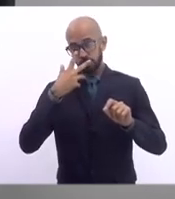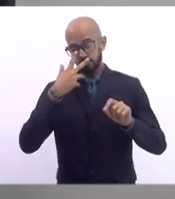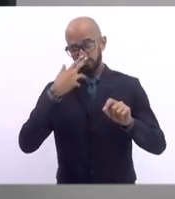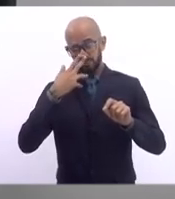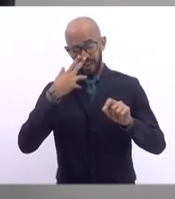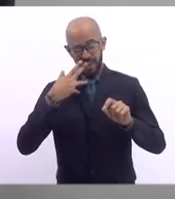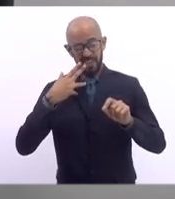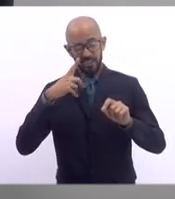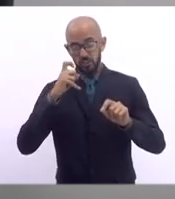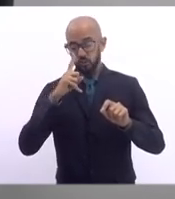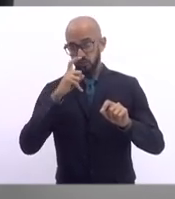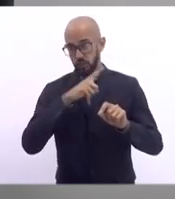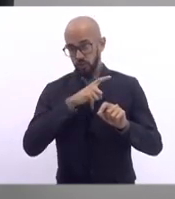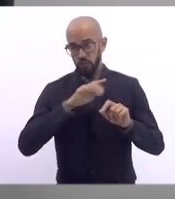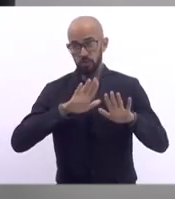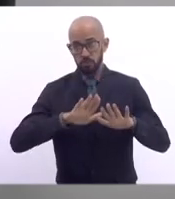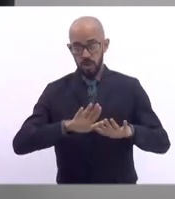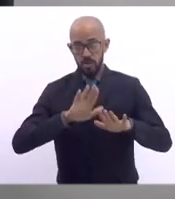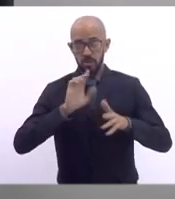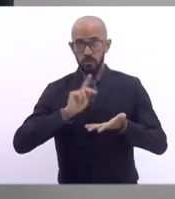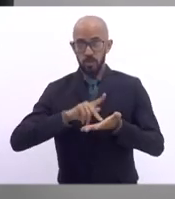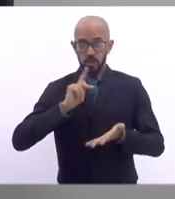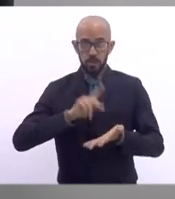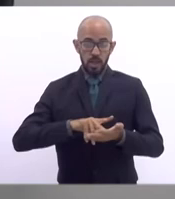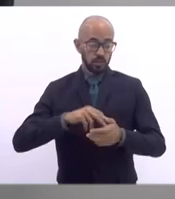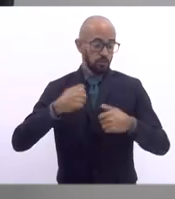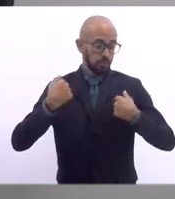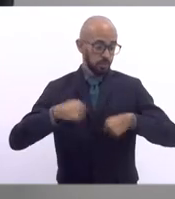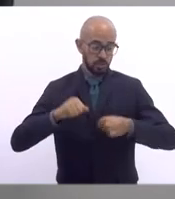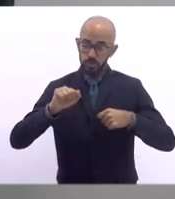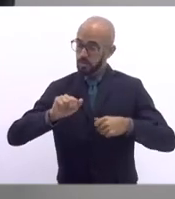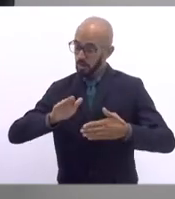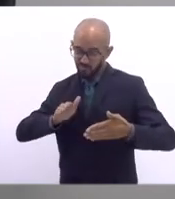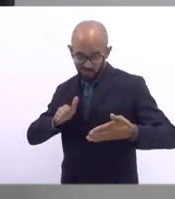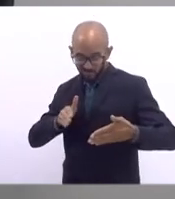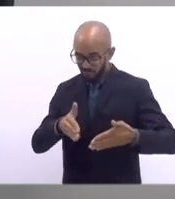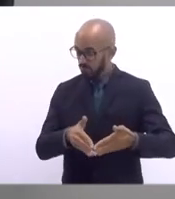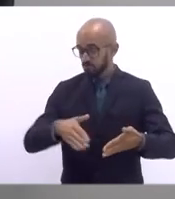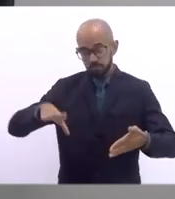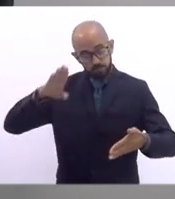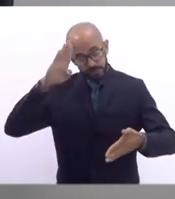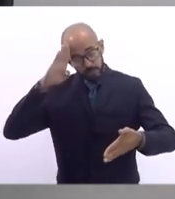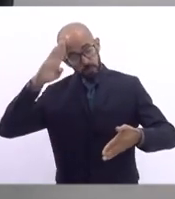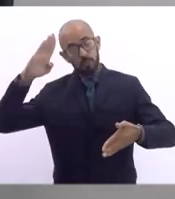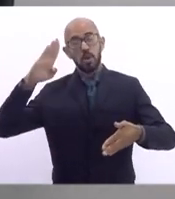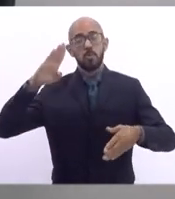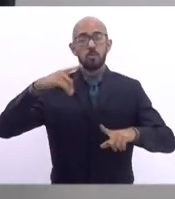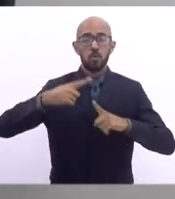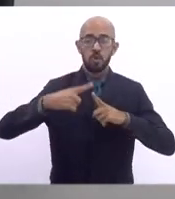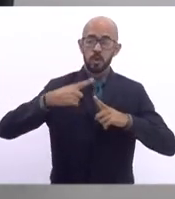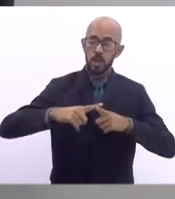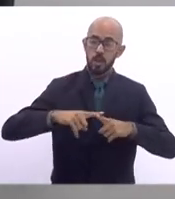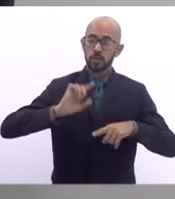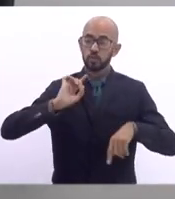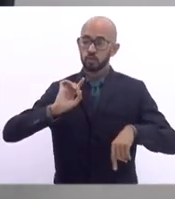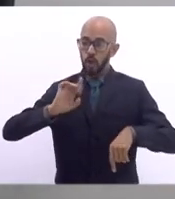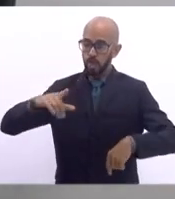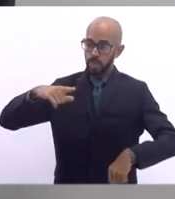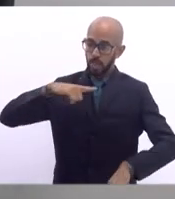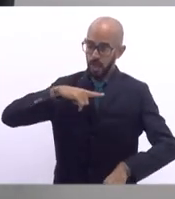árido é mas que tem que ser o centro das nossas atenções Por que só